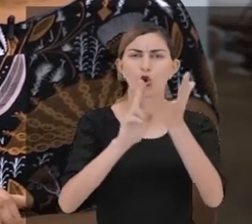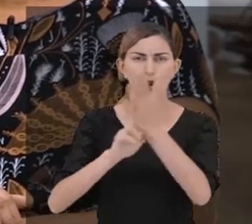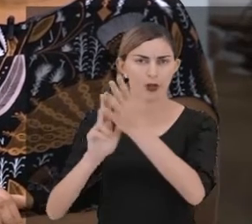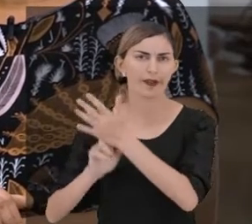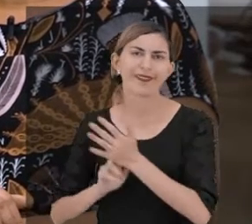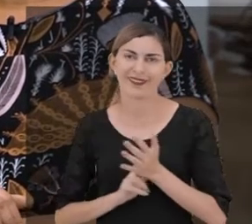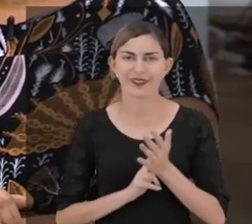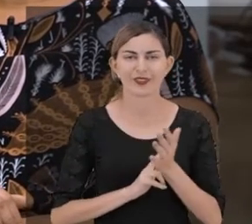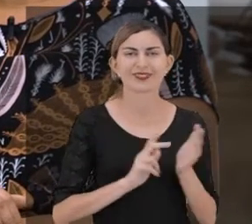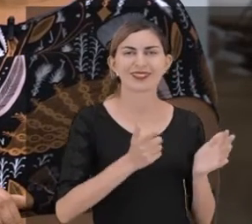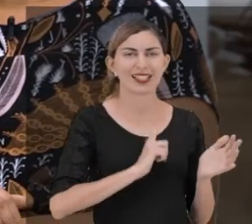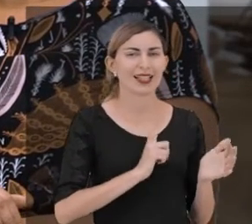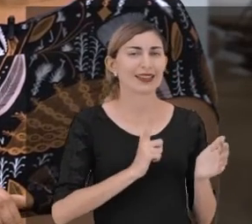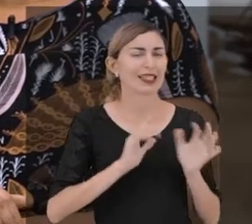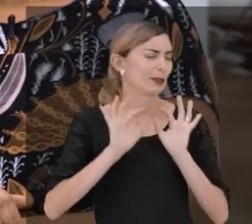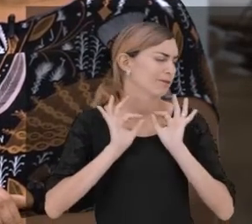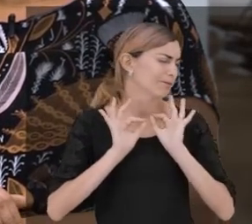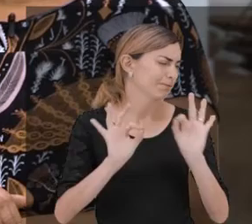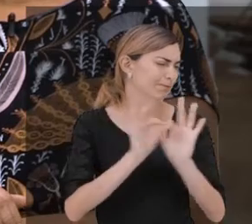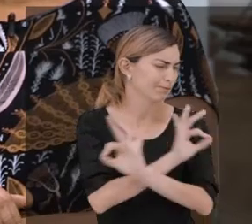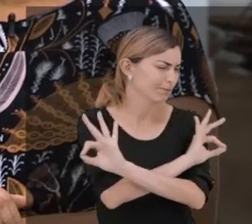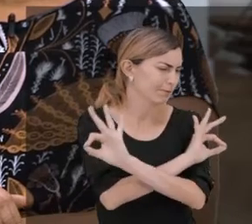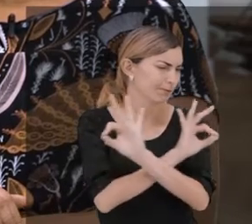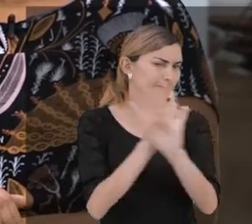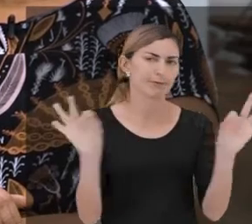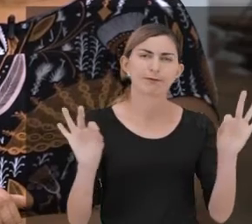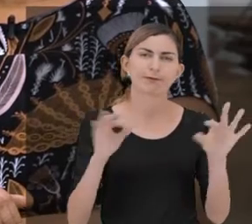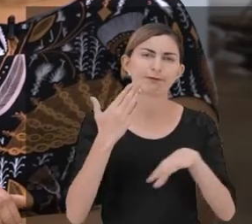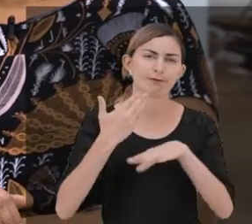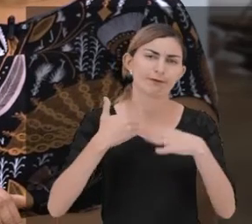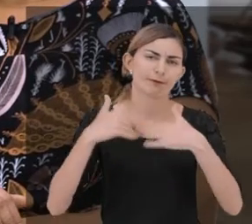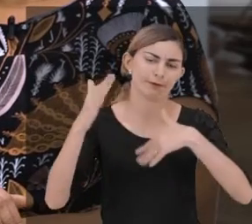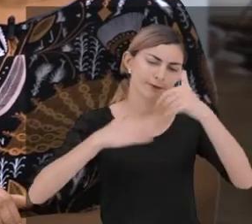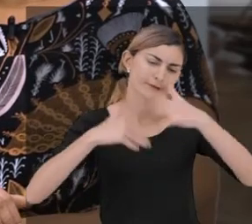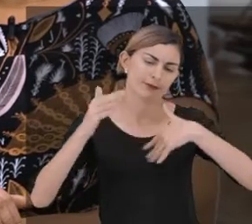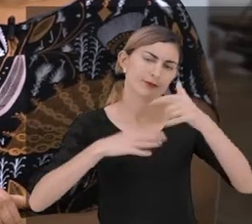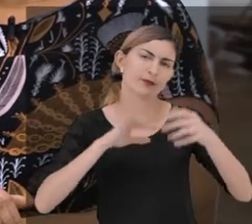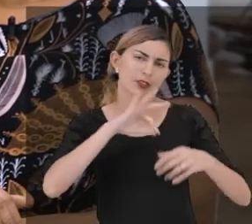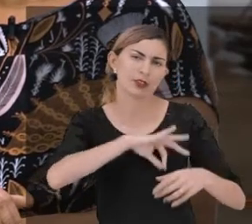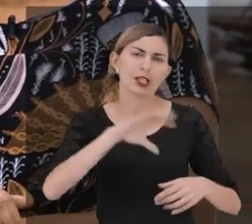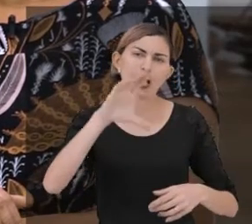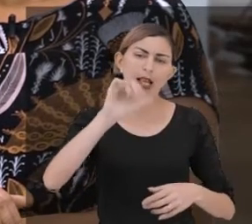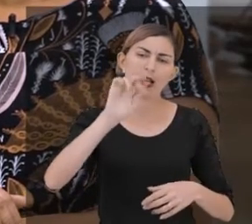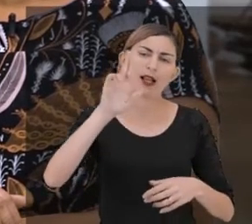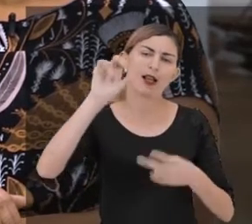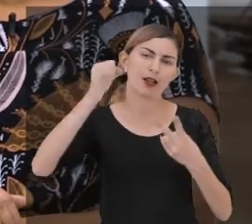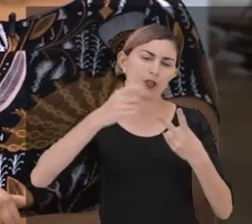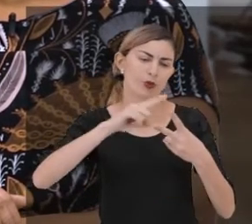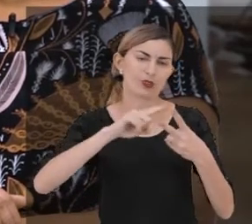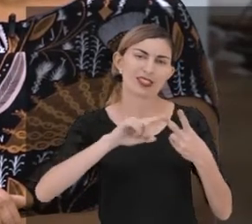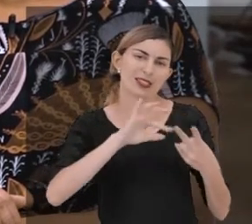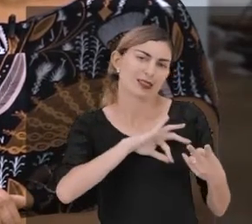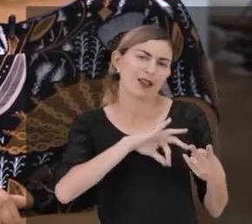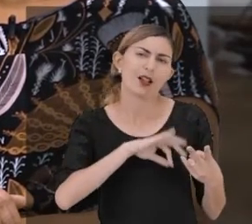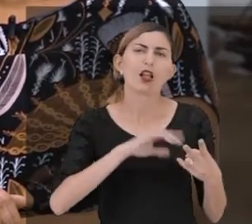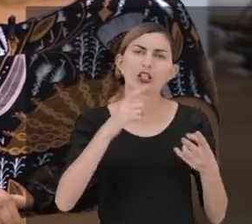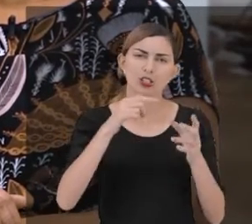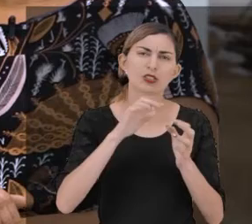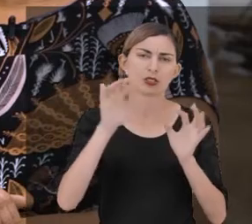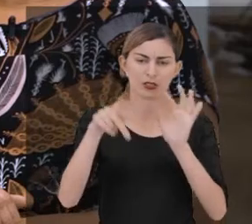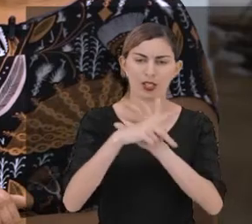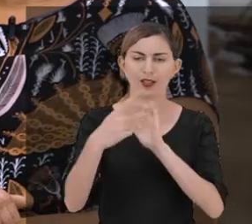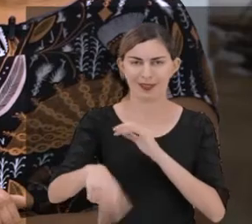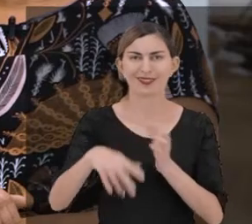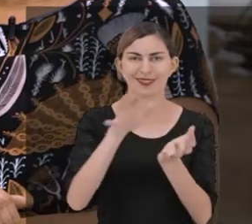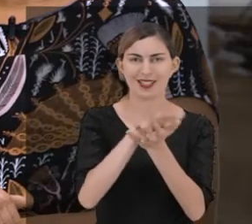Correios têm uma excelente qualificação na área de cargos e salários, inclusive na região